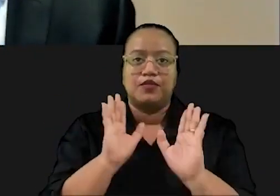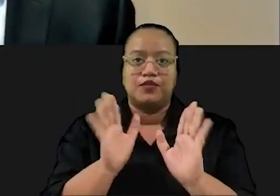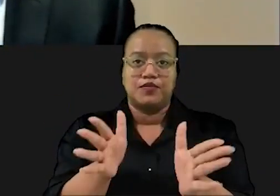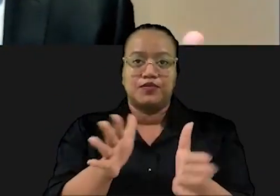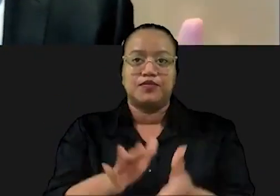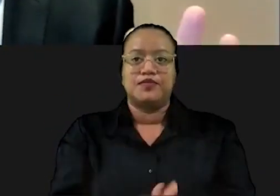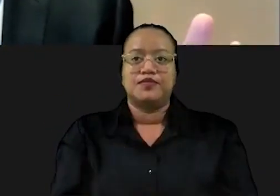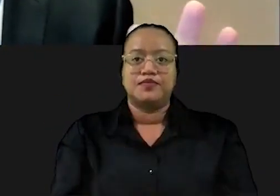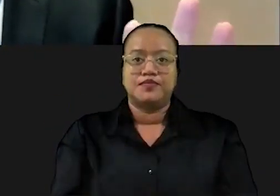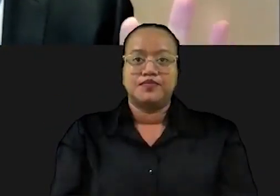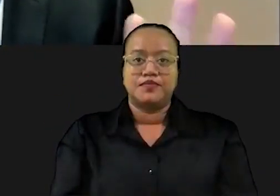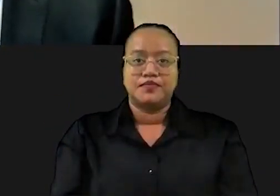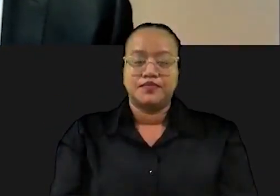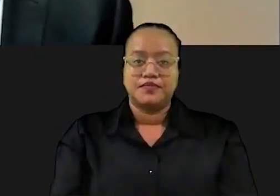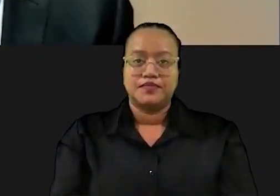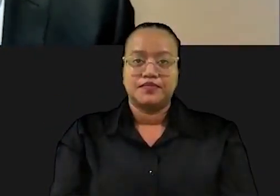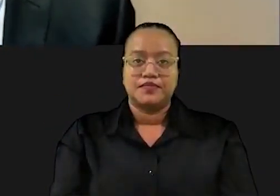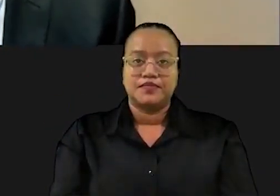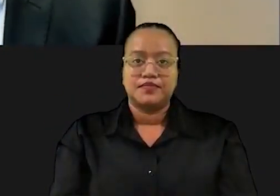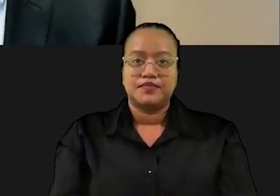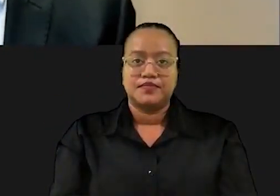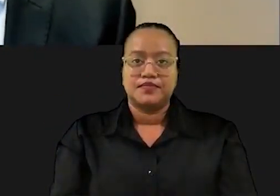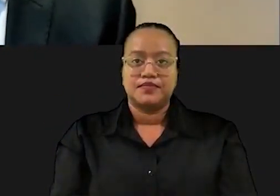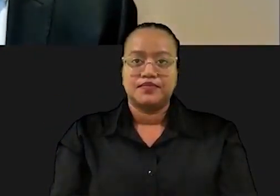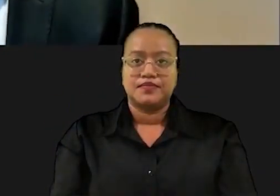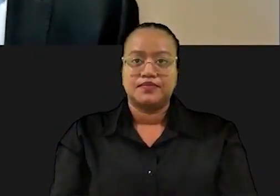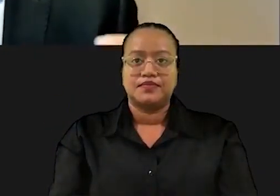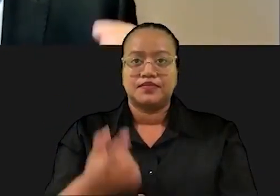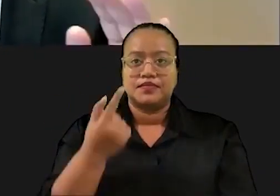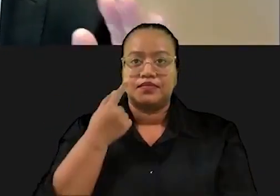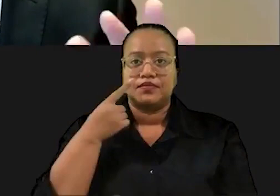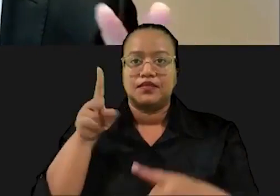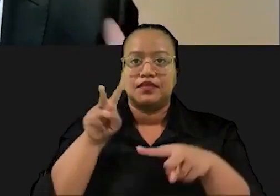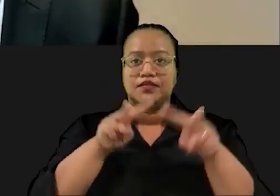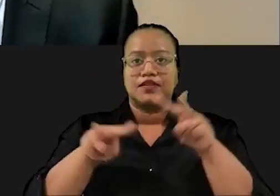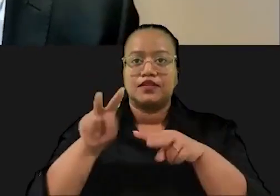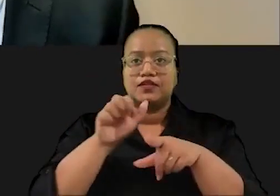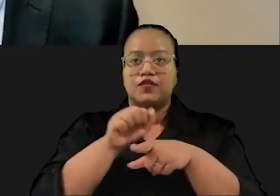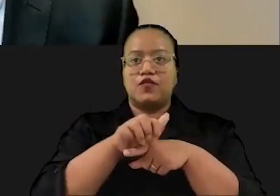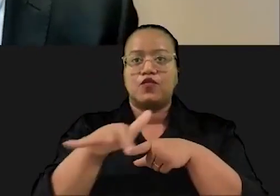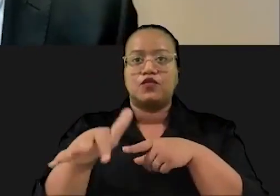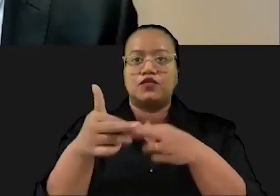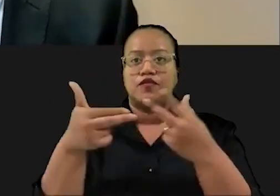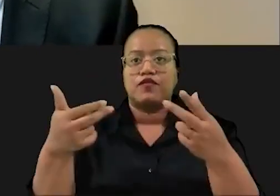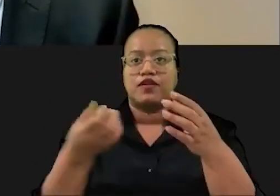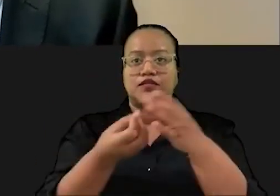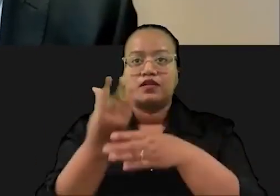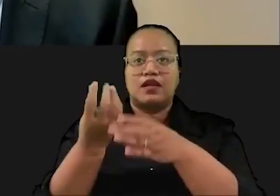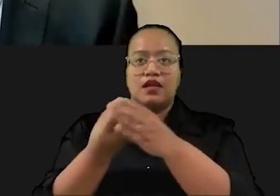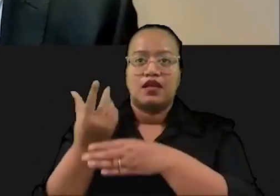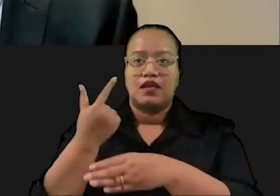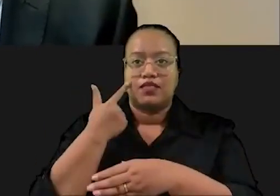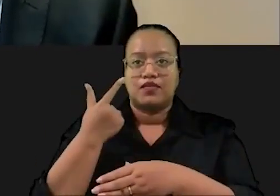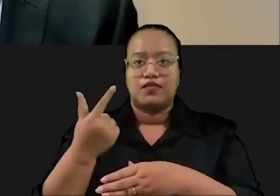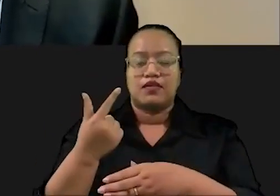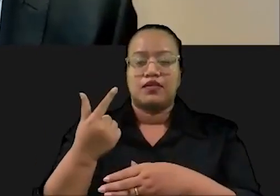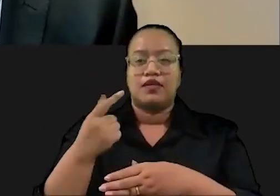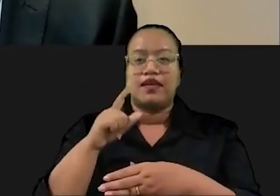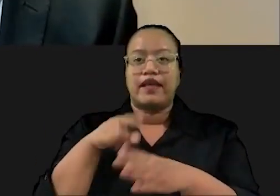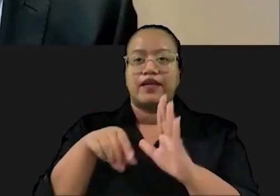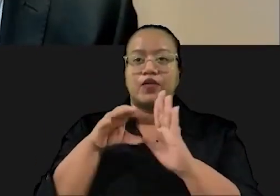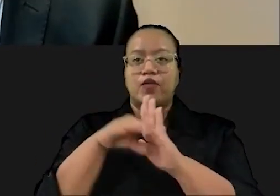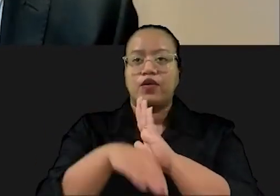Isto aqui é uma visualização de fluxos criados no PJE. Isso aqui dá uma ideia mais concreta do que por que